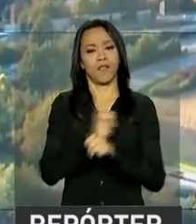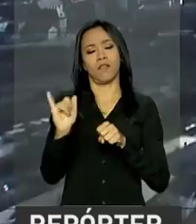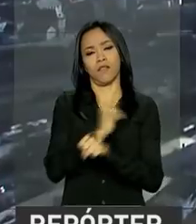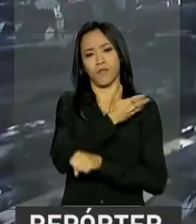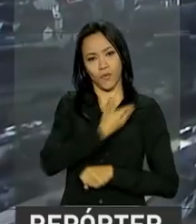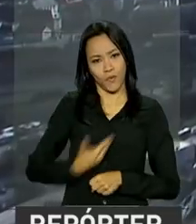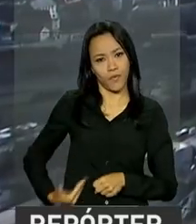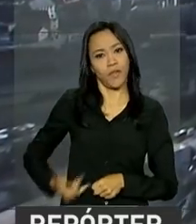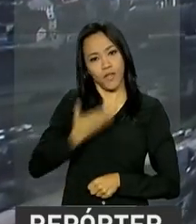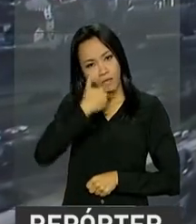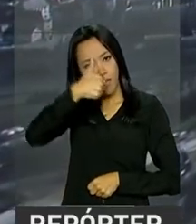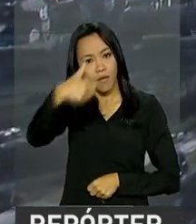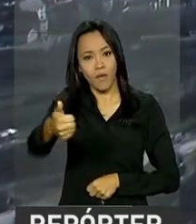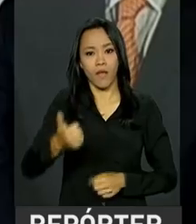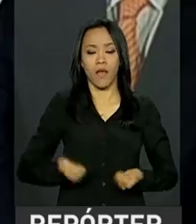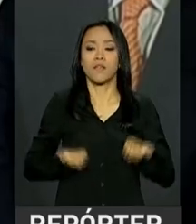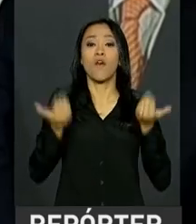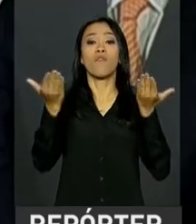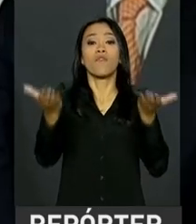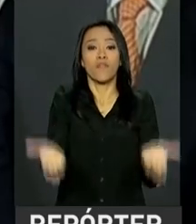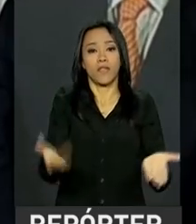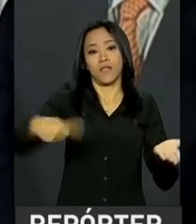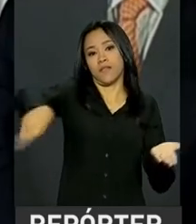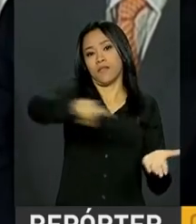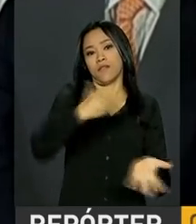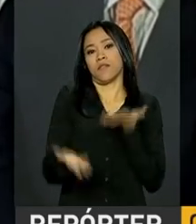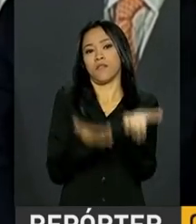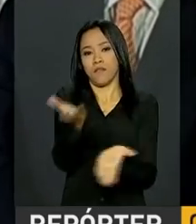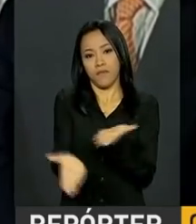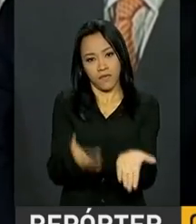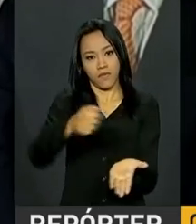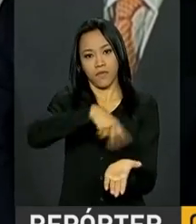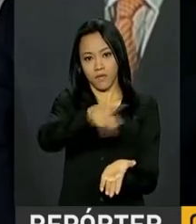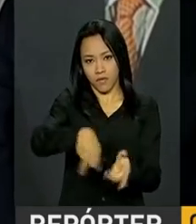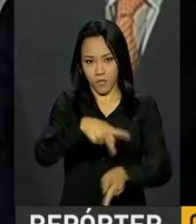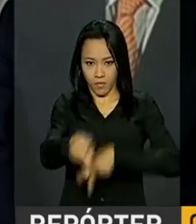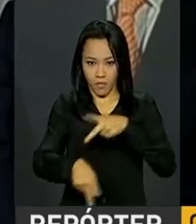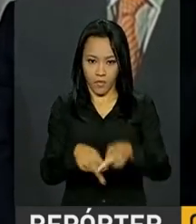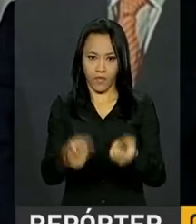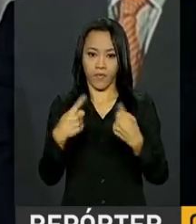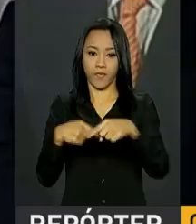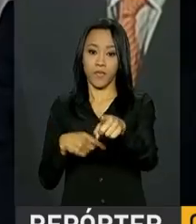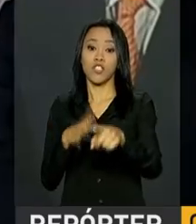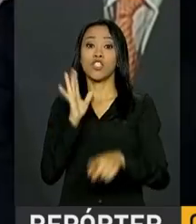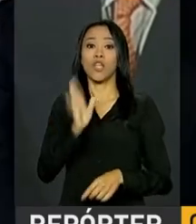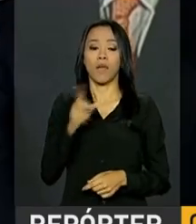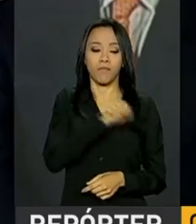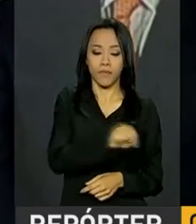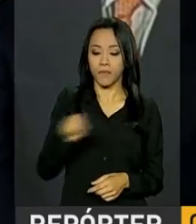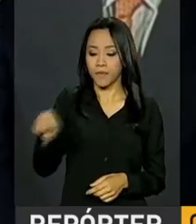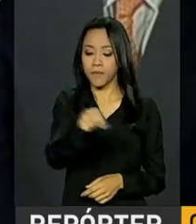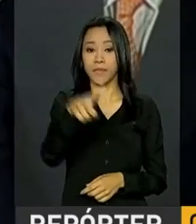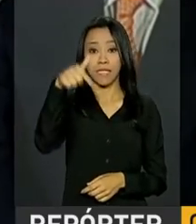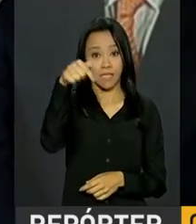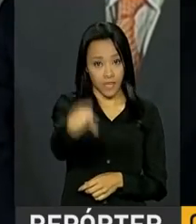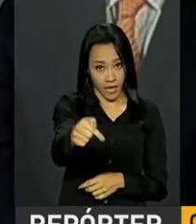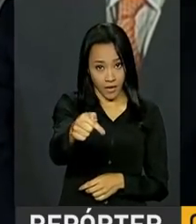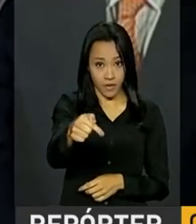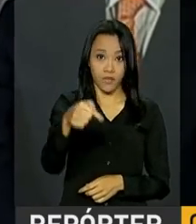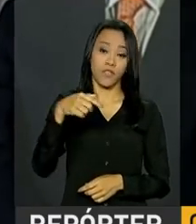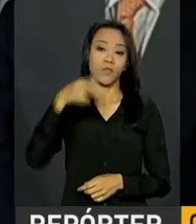serviços prestados à população já são sete mil pontos mapeados e equipamentos públicos